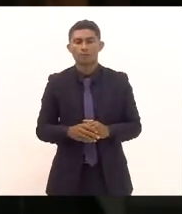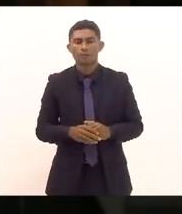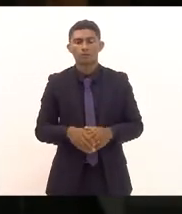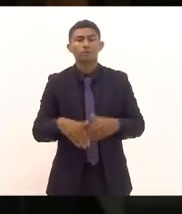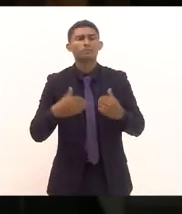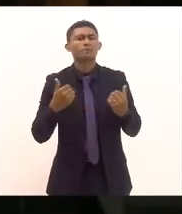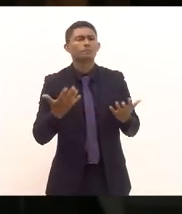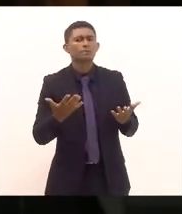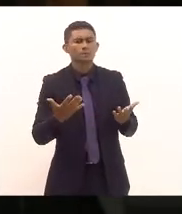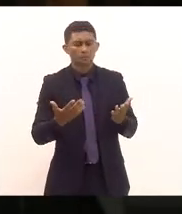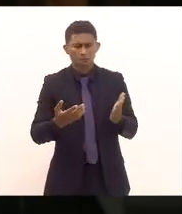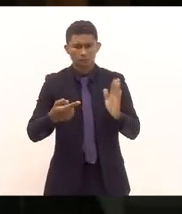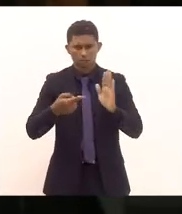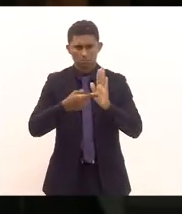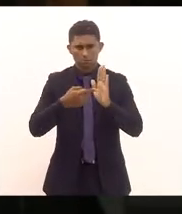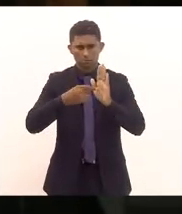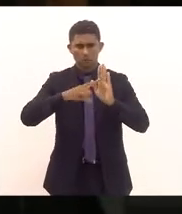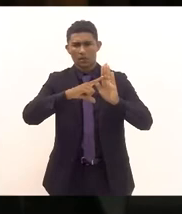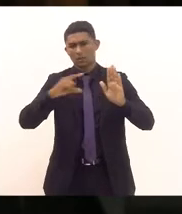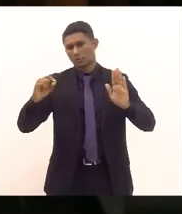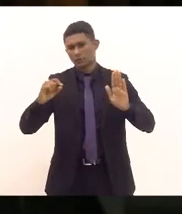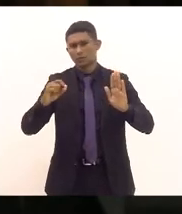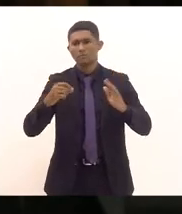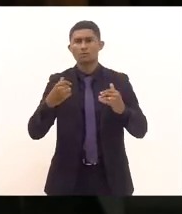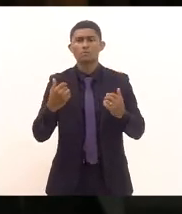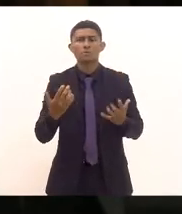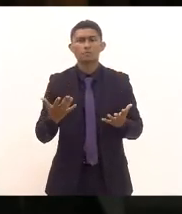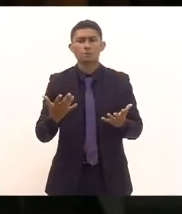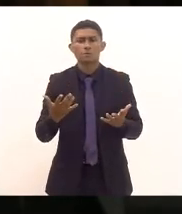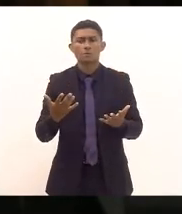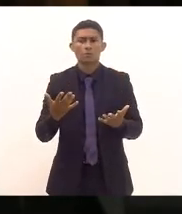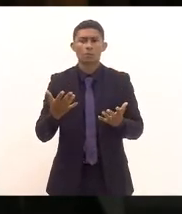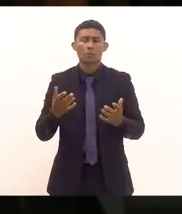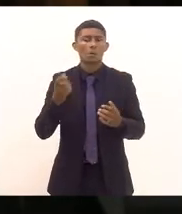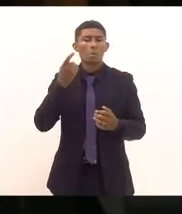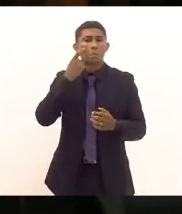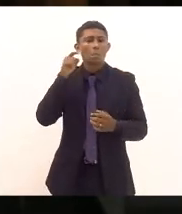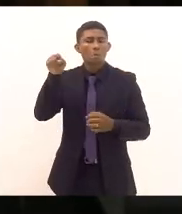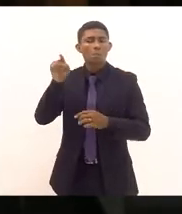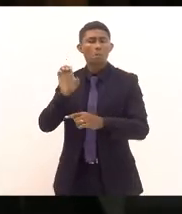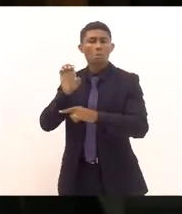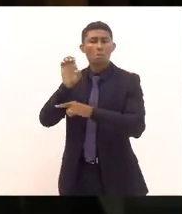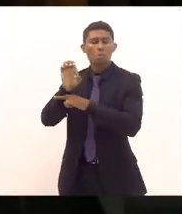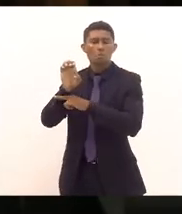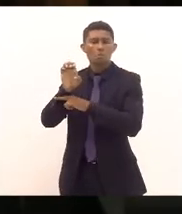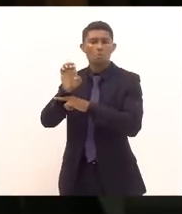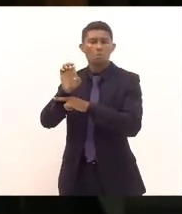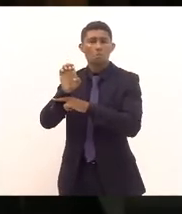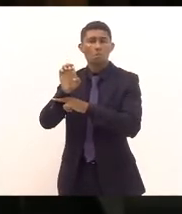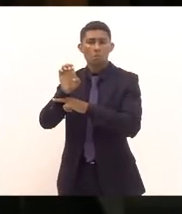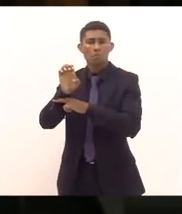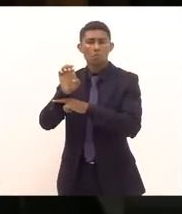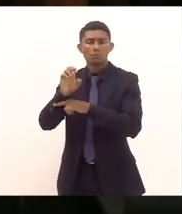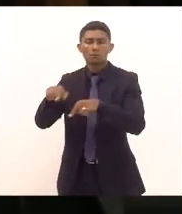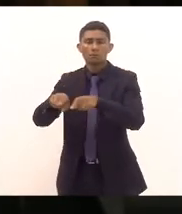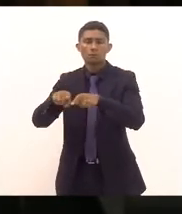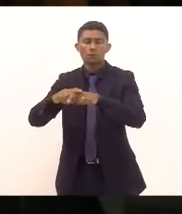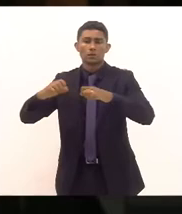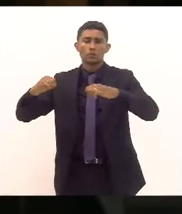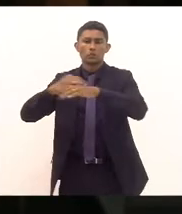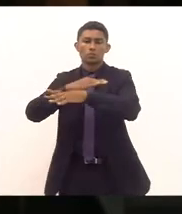efeito do disposto neste artigo é facultado ao ente federativo somos nós os